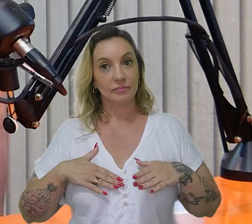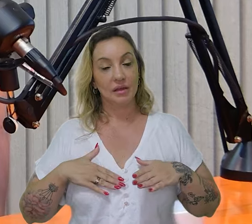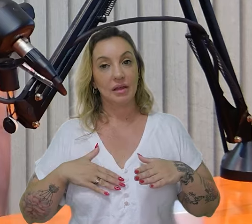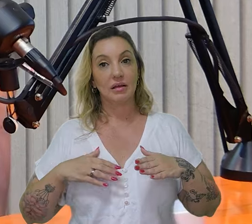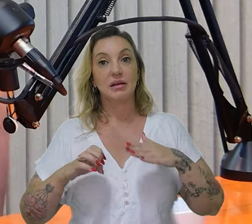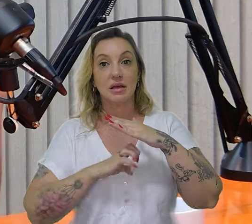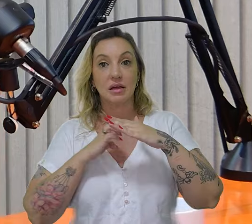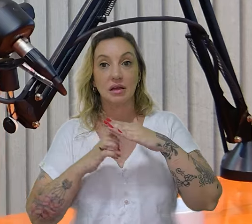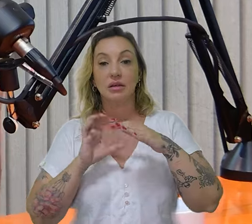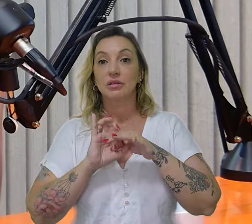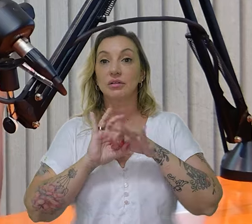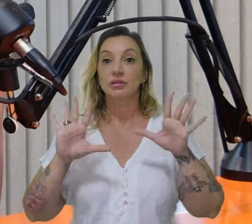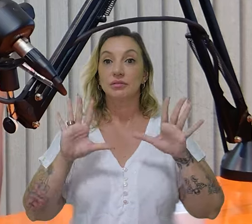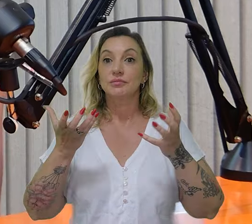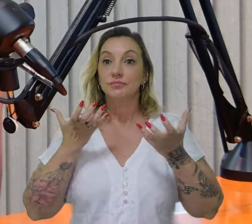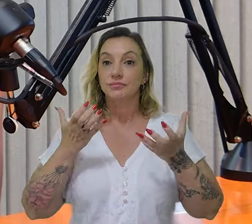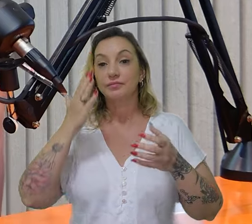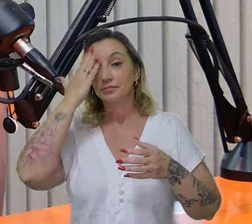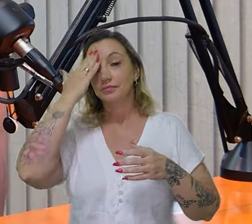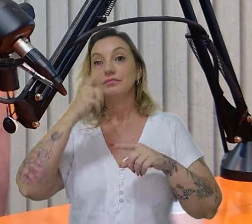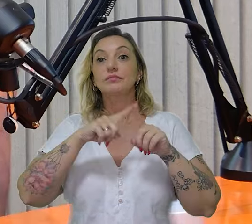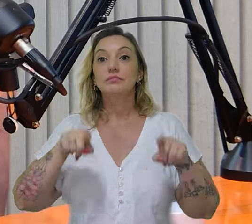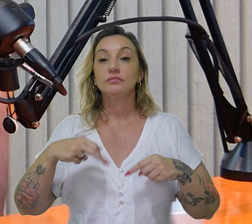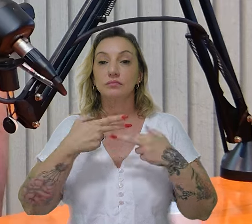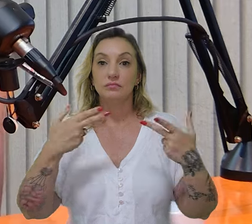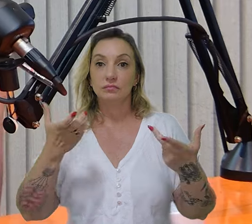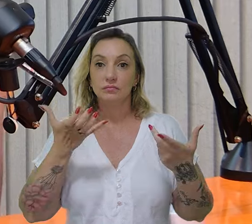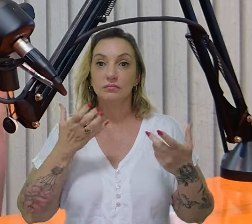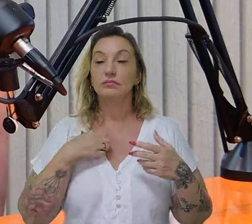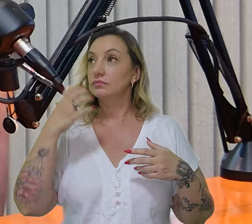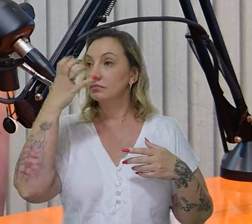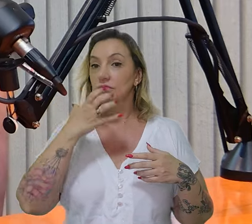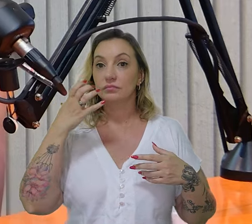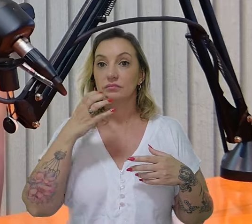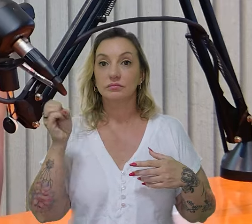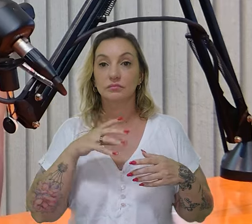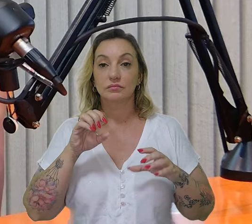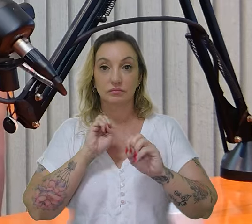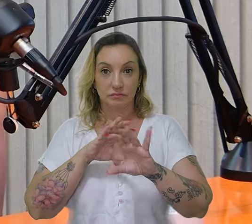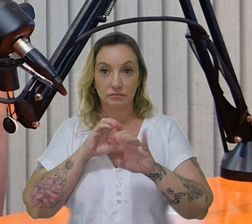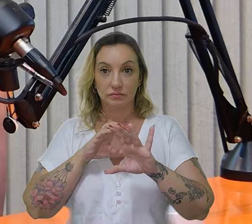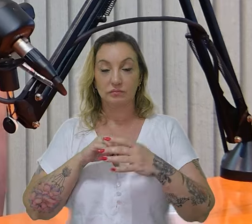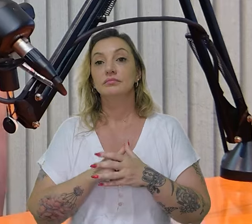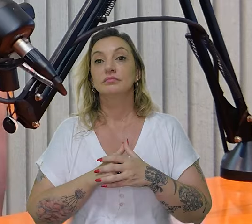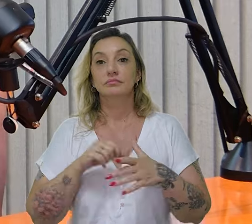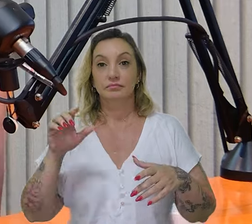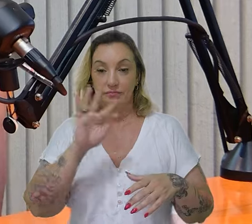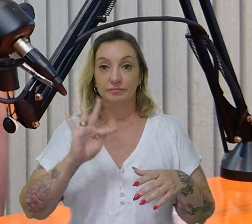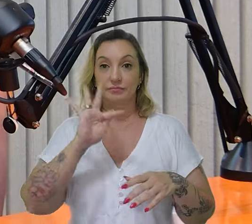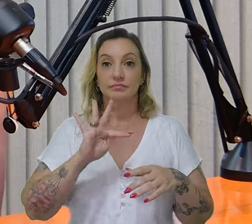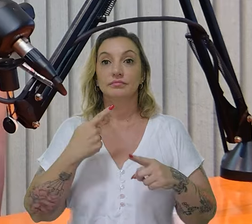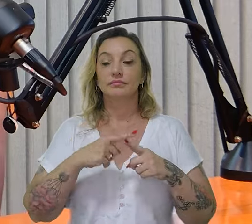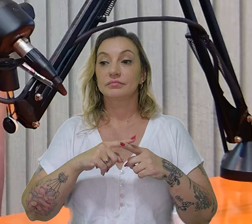quer né um funcionário que você e tem uma outra coisa que assim eu sou apaixonada pelo modelo de educação da da falseia porque eu acho que ele resolveu